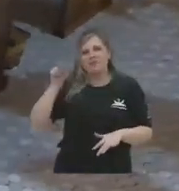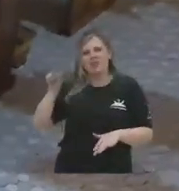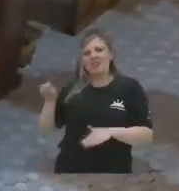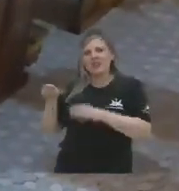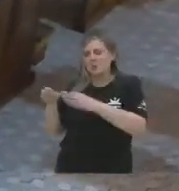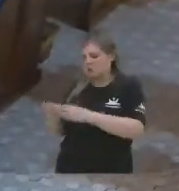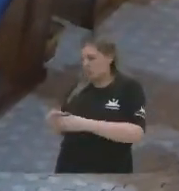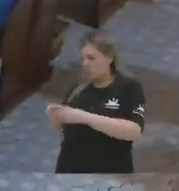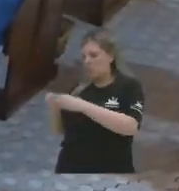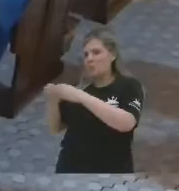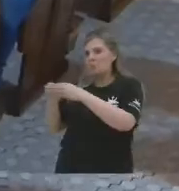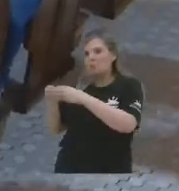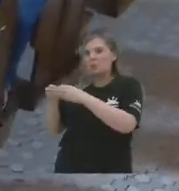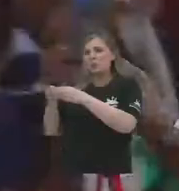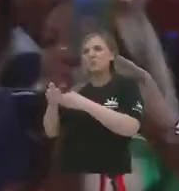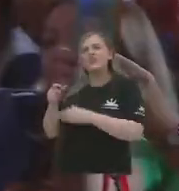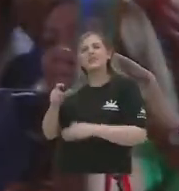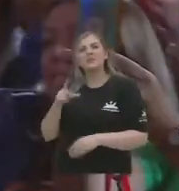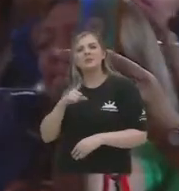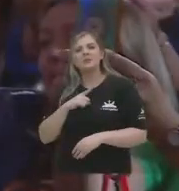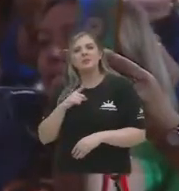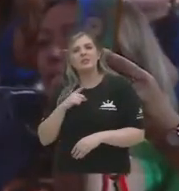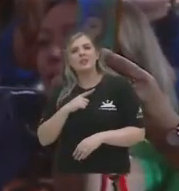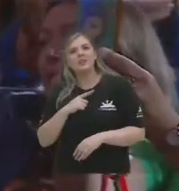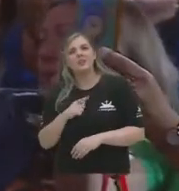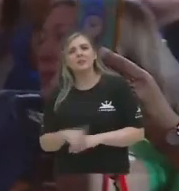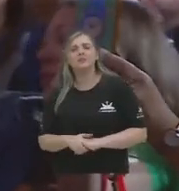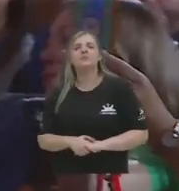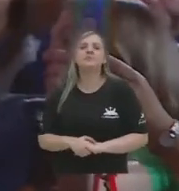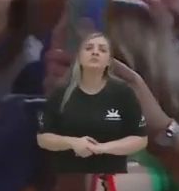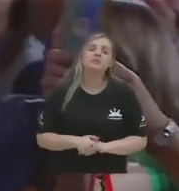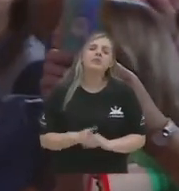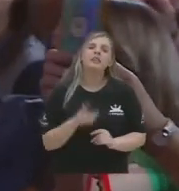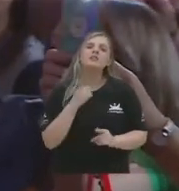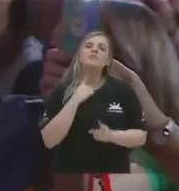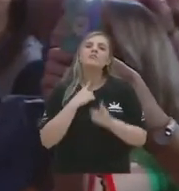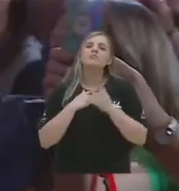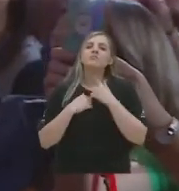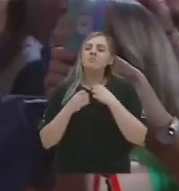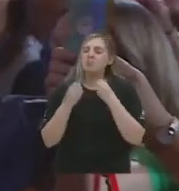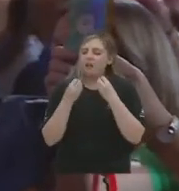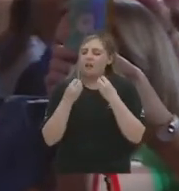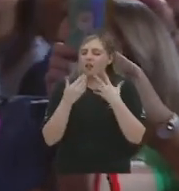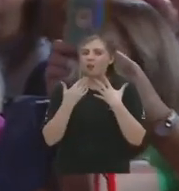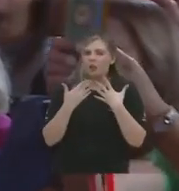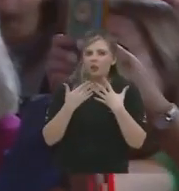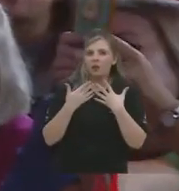sacia muito mais do que as cisternas de Sicar.